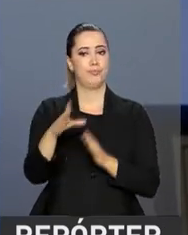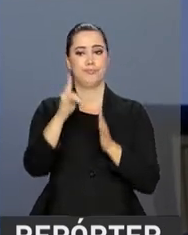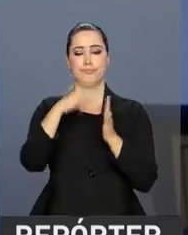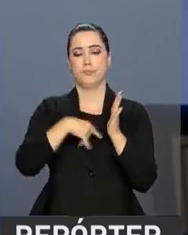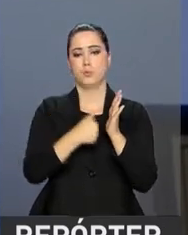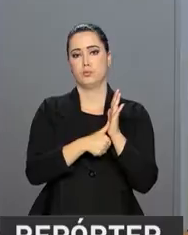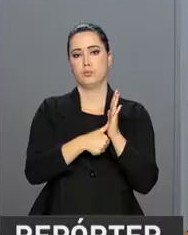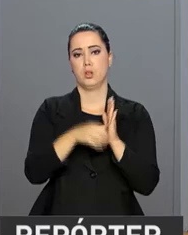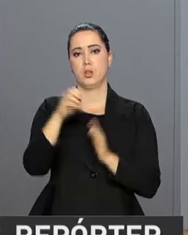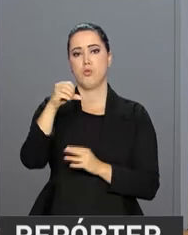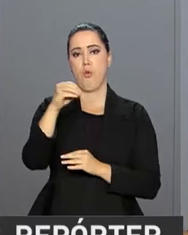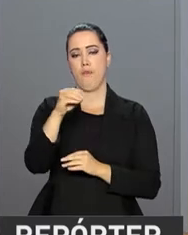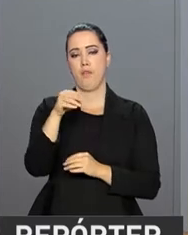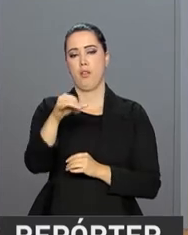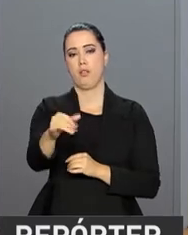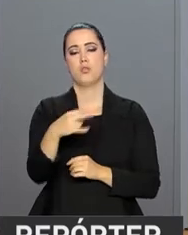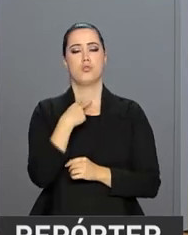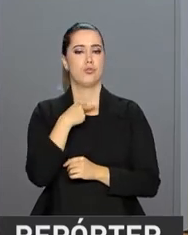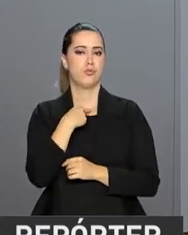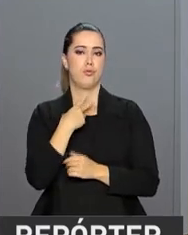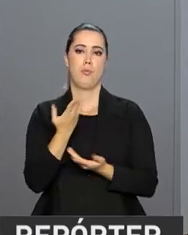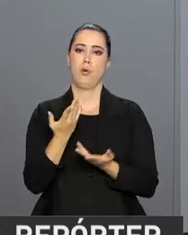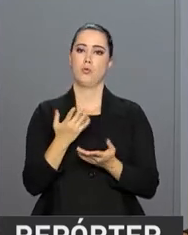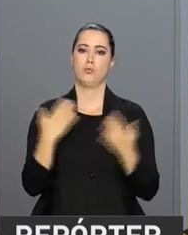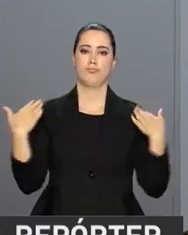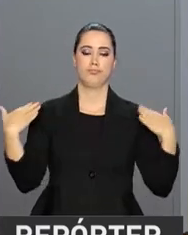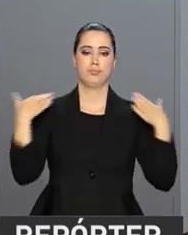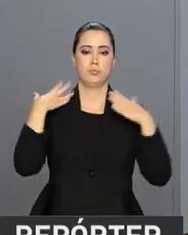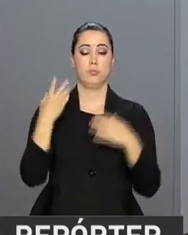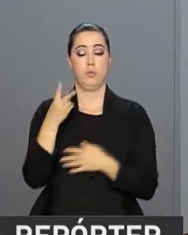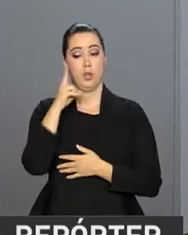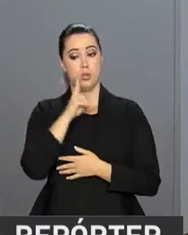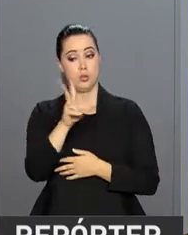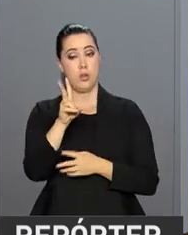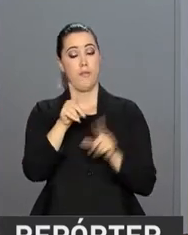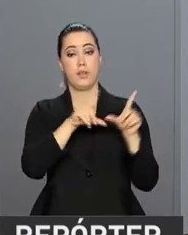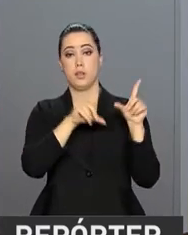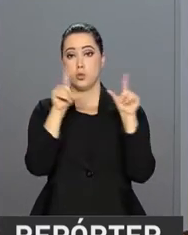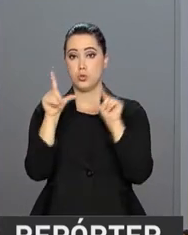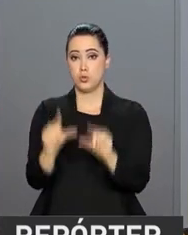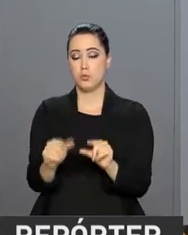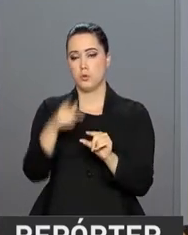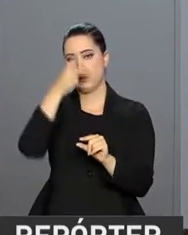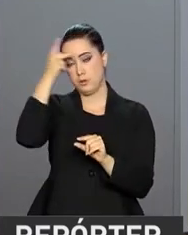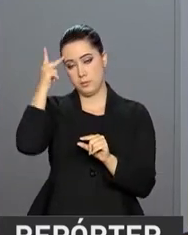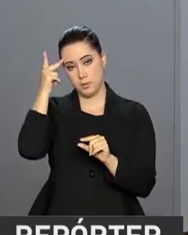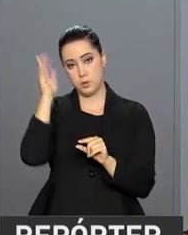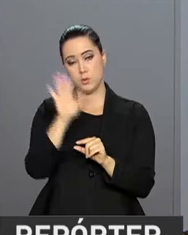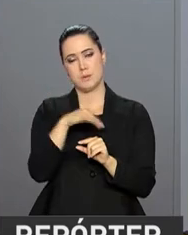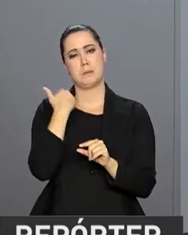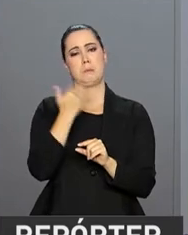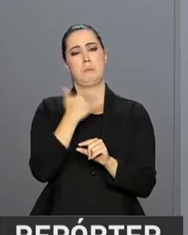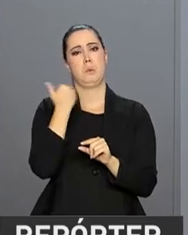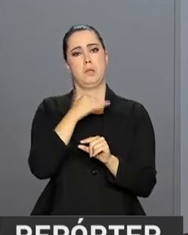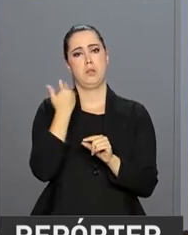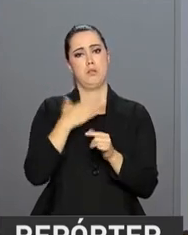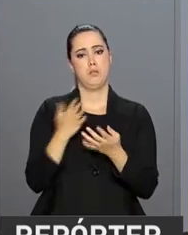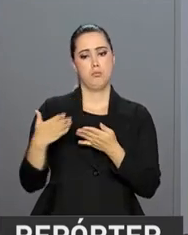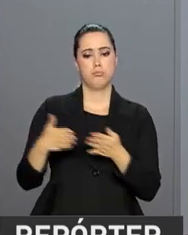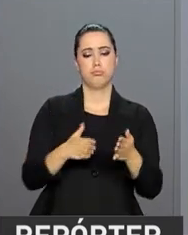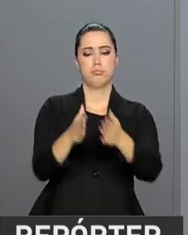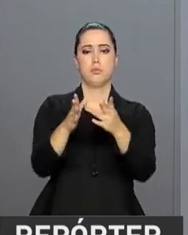dias nós já vemos resultados em cima da redução da acidentalidade de acidentes nas rodovias federais